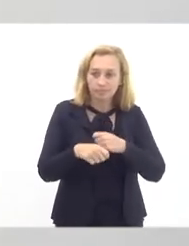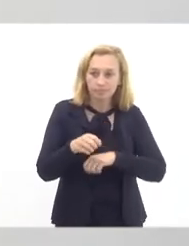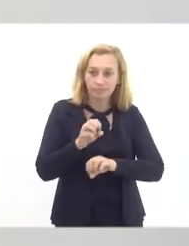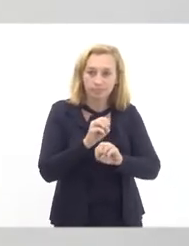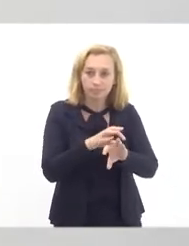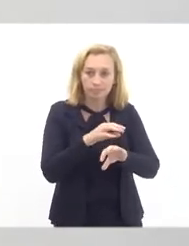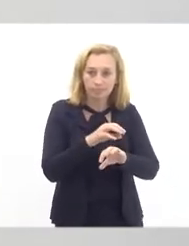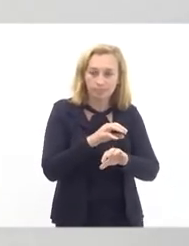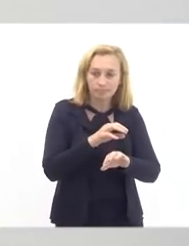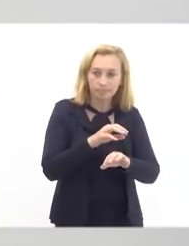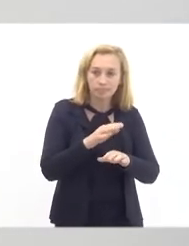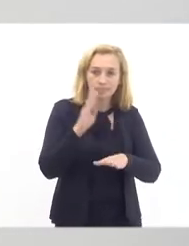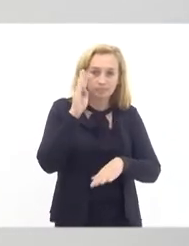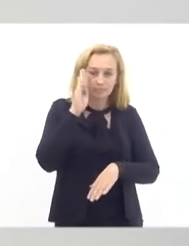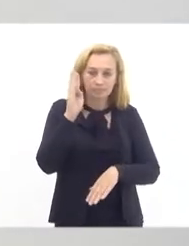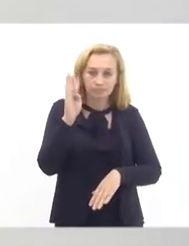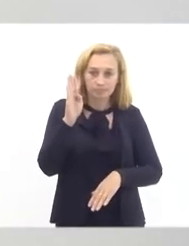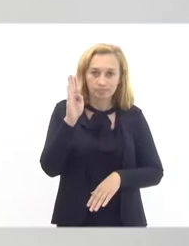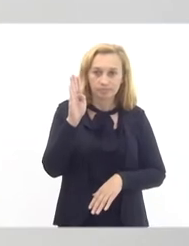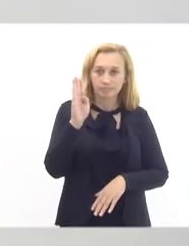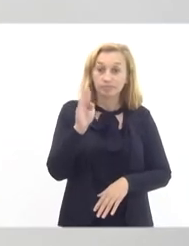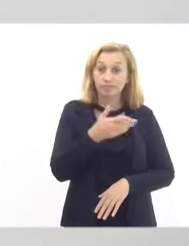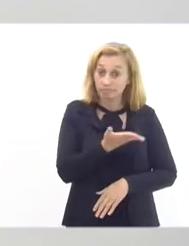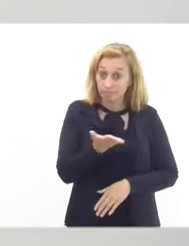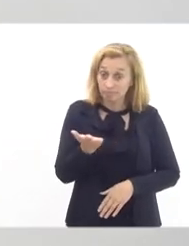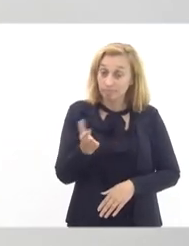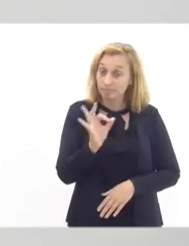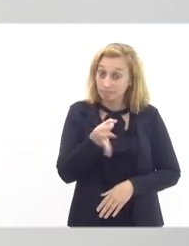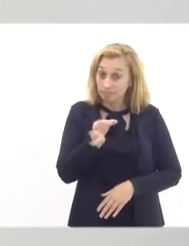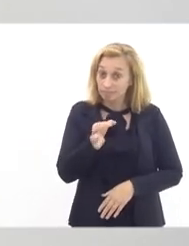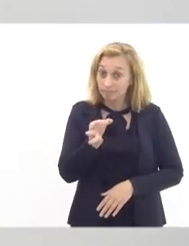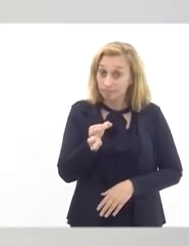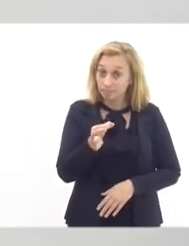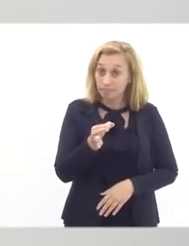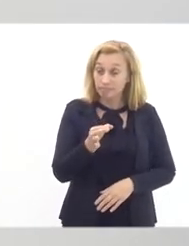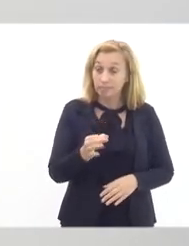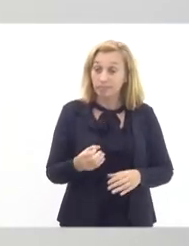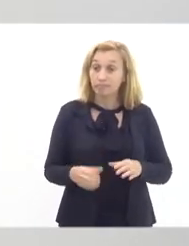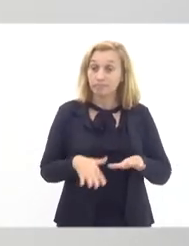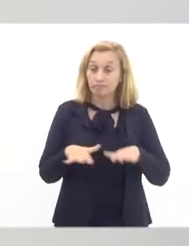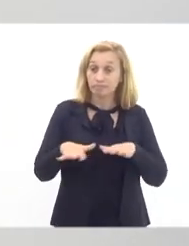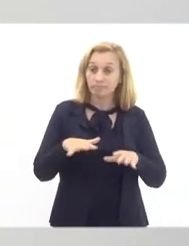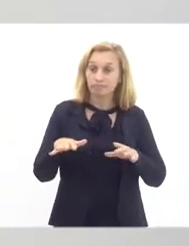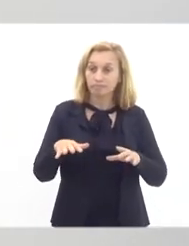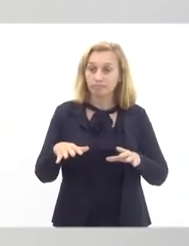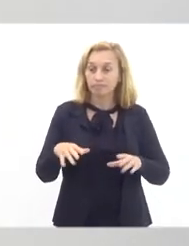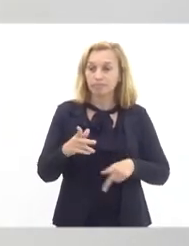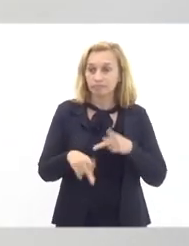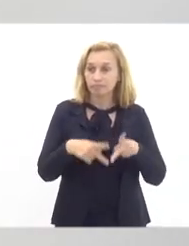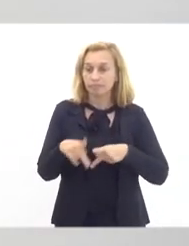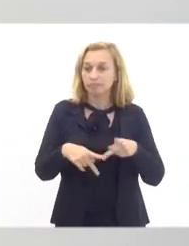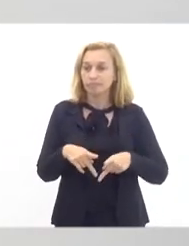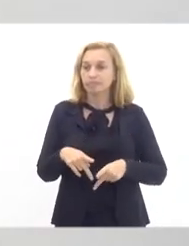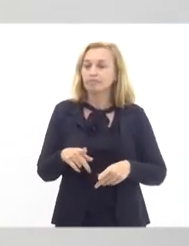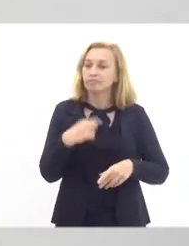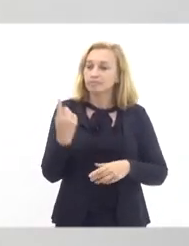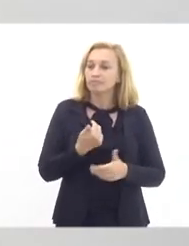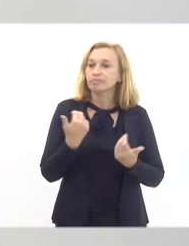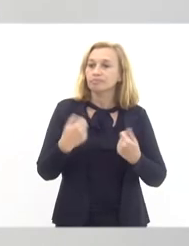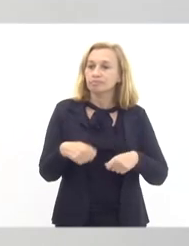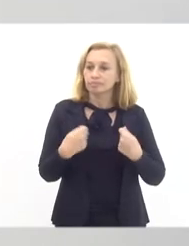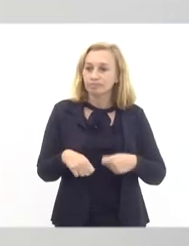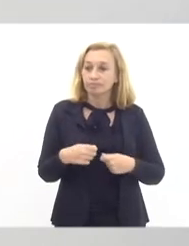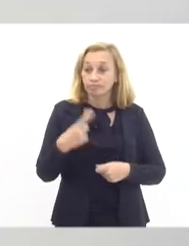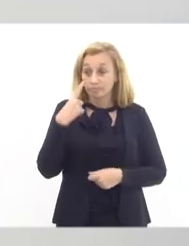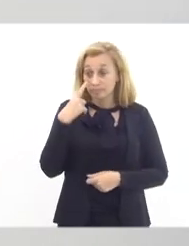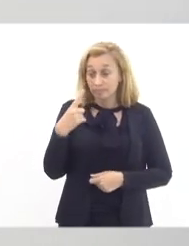educação, principalmente, são essas, de fato, que fazem o desenvolvimento de uma nação. E é isso que a gente precisa, e é isso que